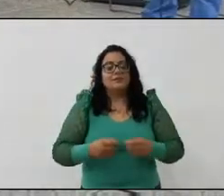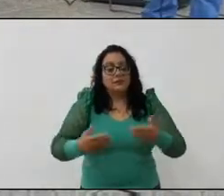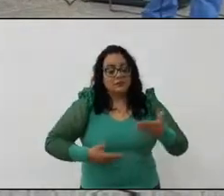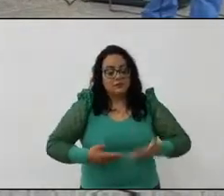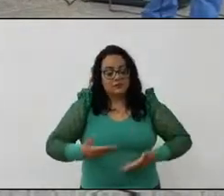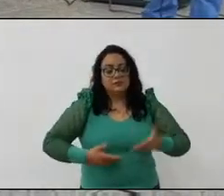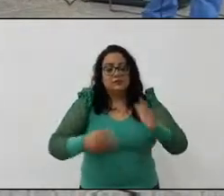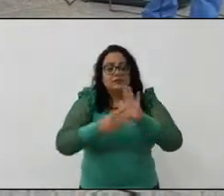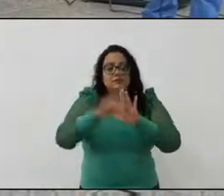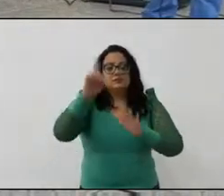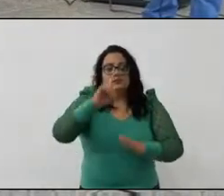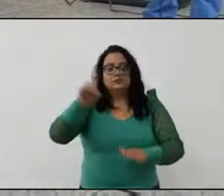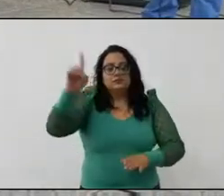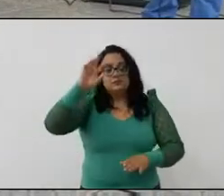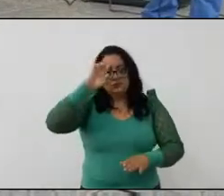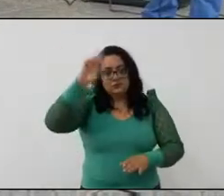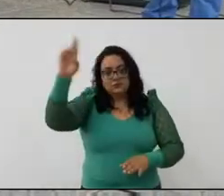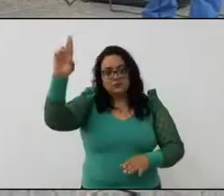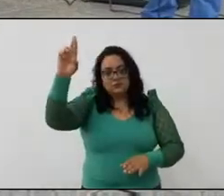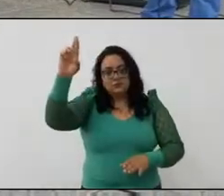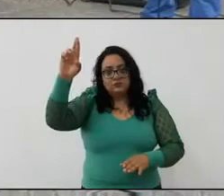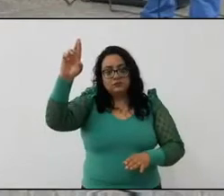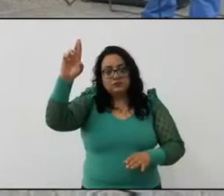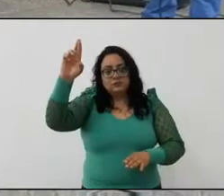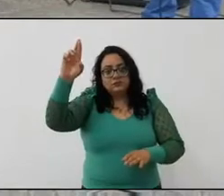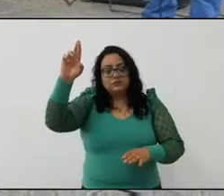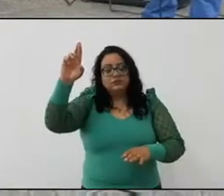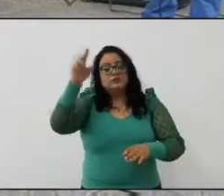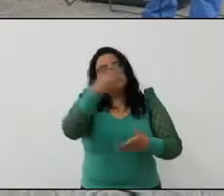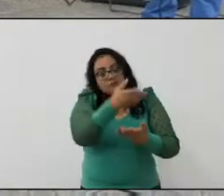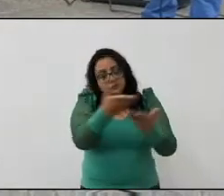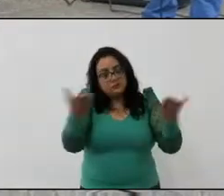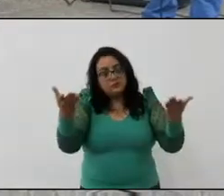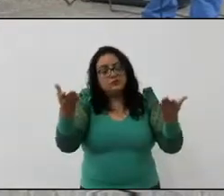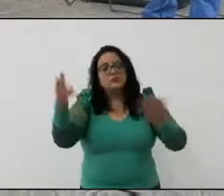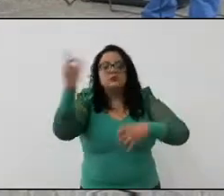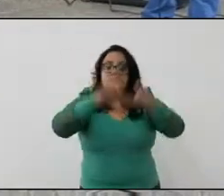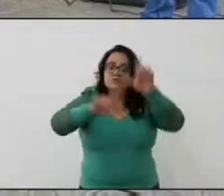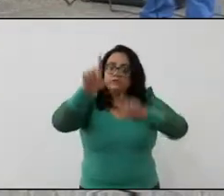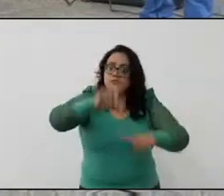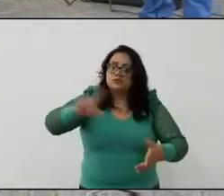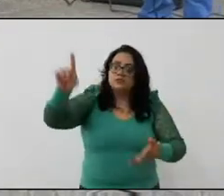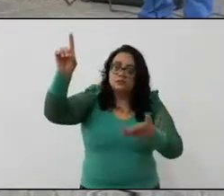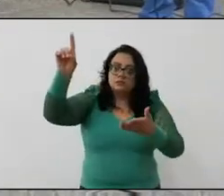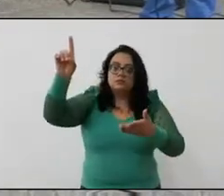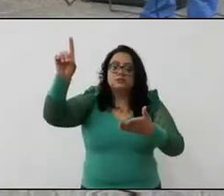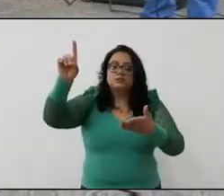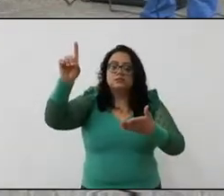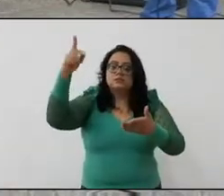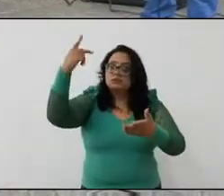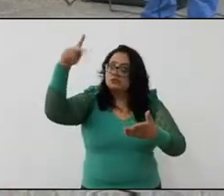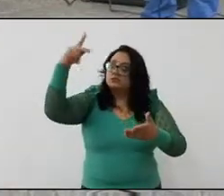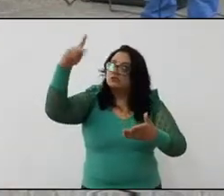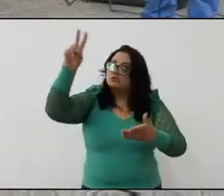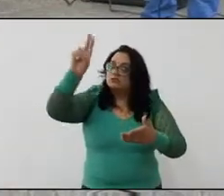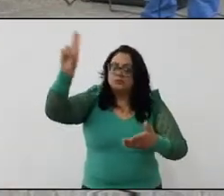Servos de Deus, o Senhor, louvem o seu nome.